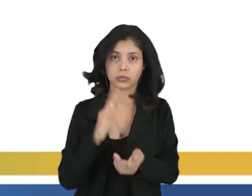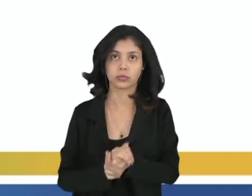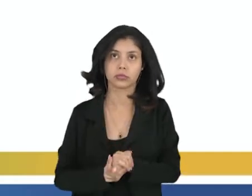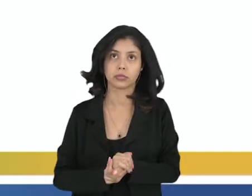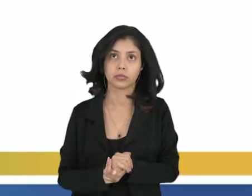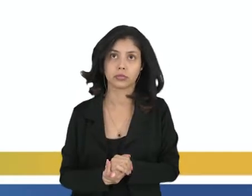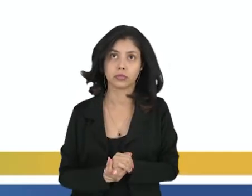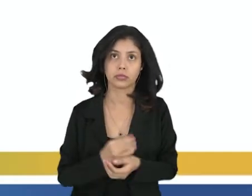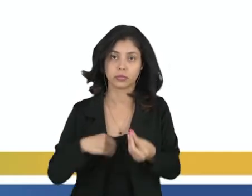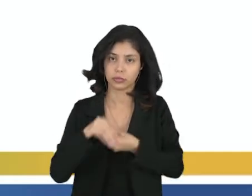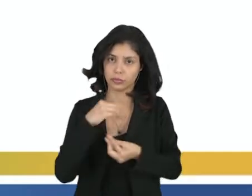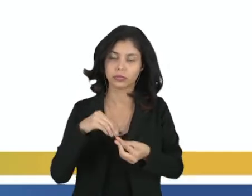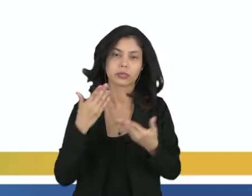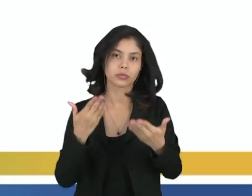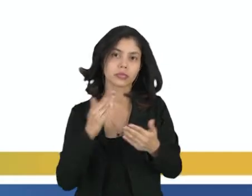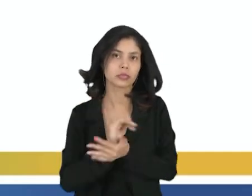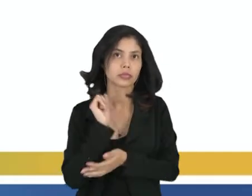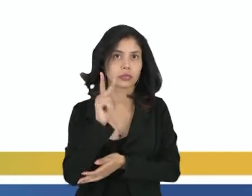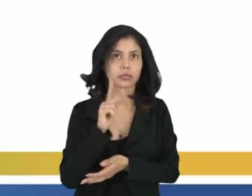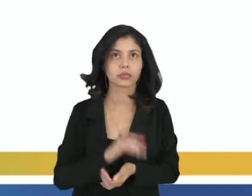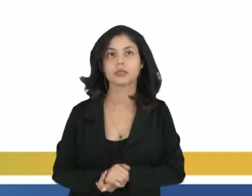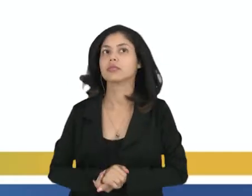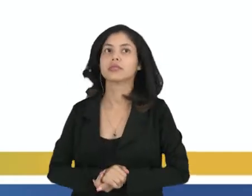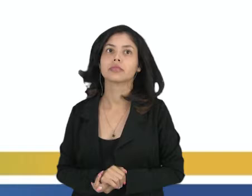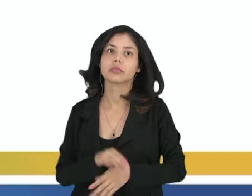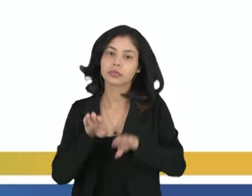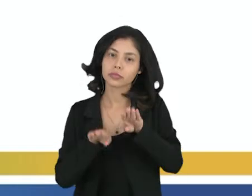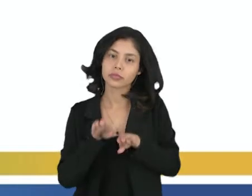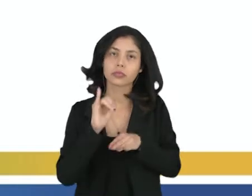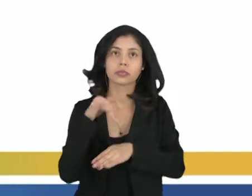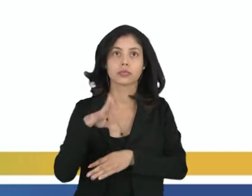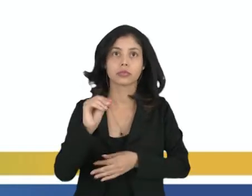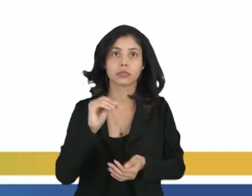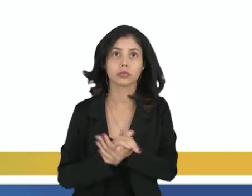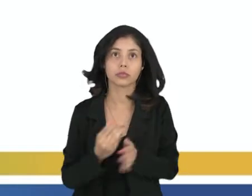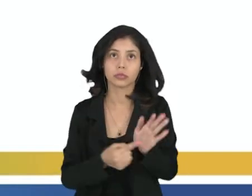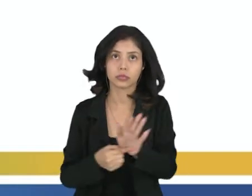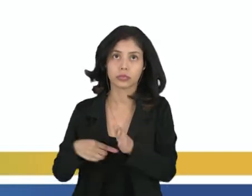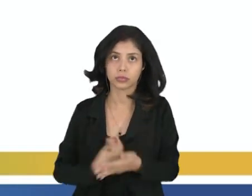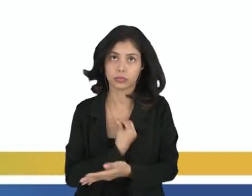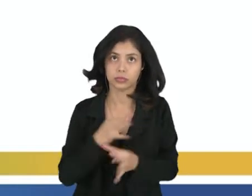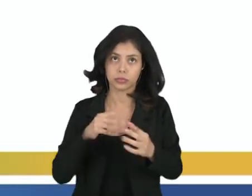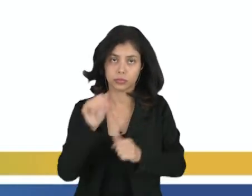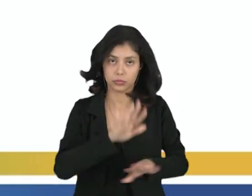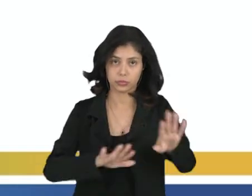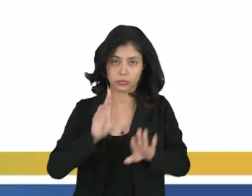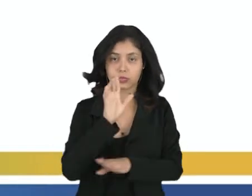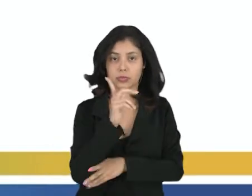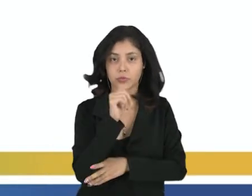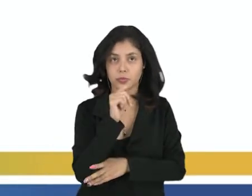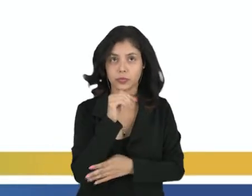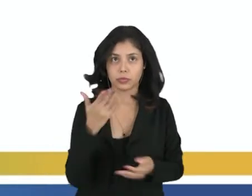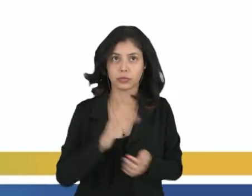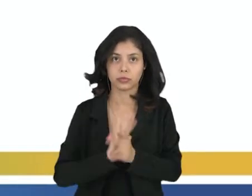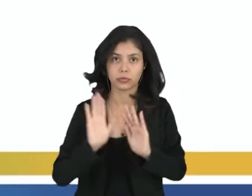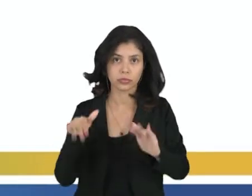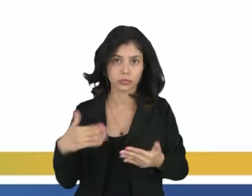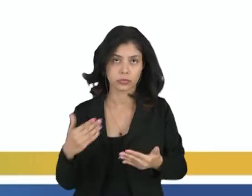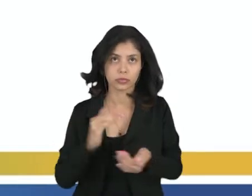sentido produto-reagente, ok? Então, aqui, o equilíbrio iônico está presente no tratamento de água. Então, qual